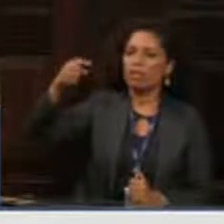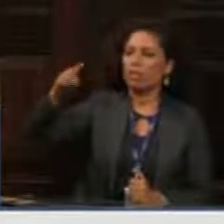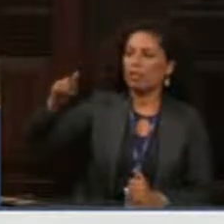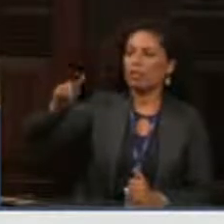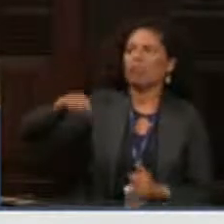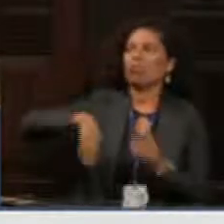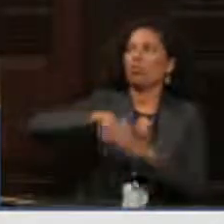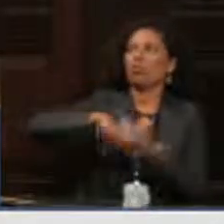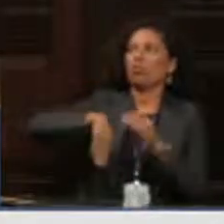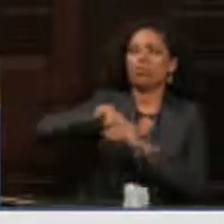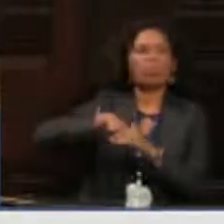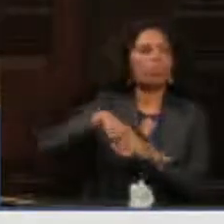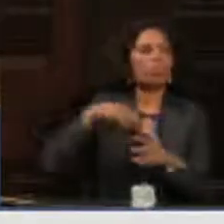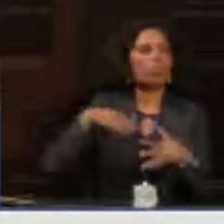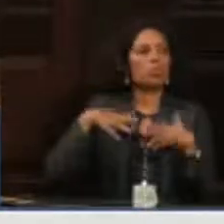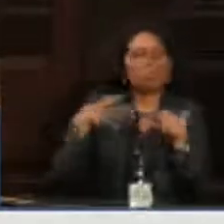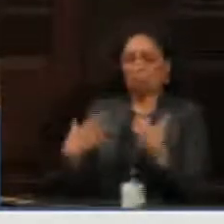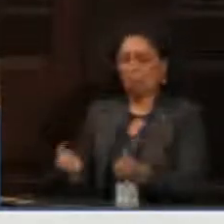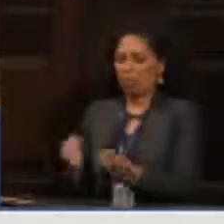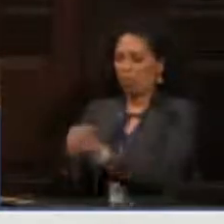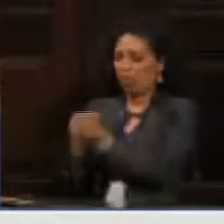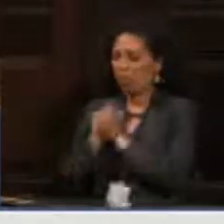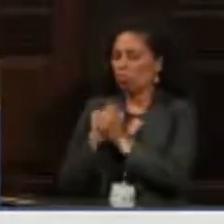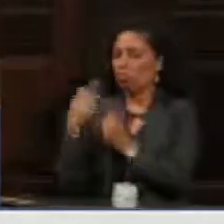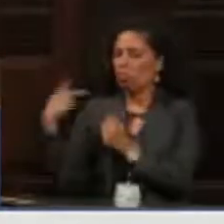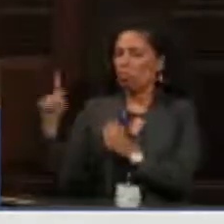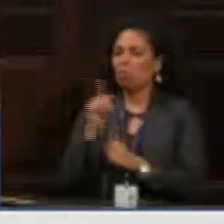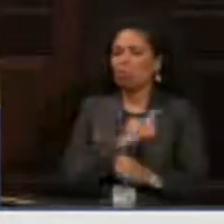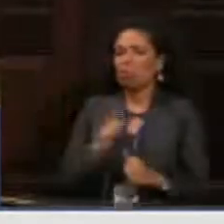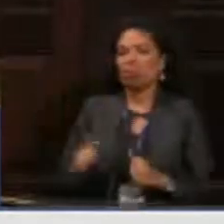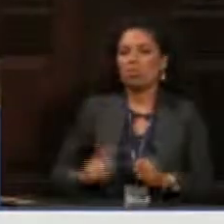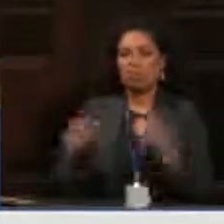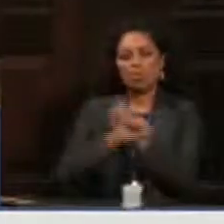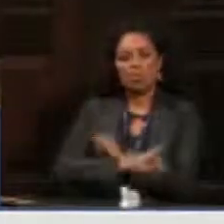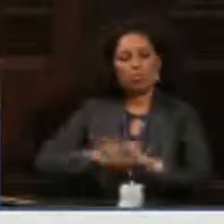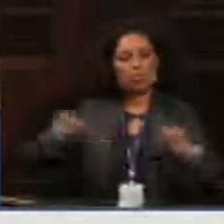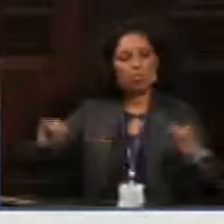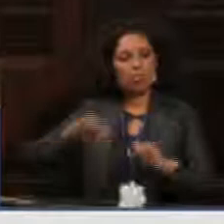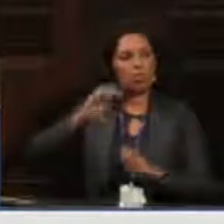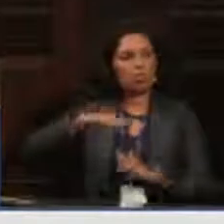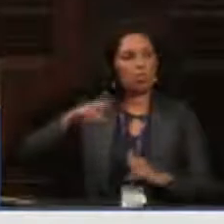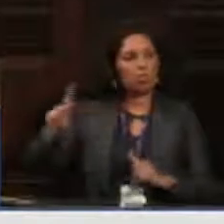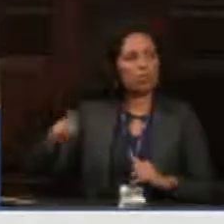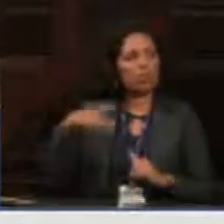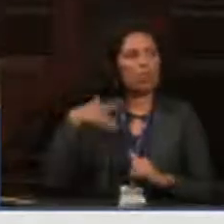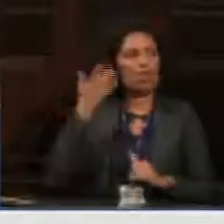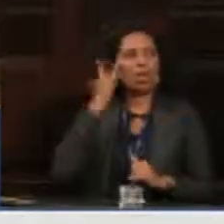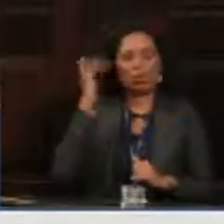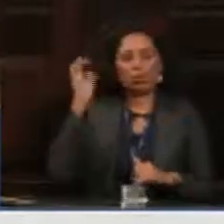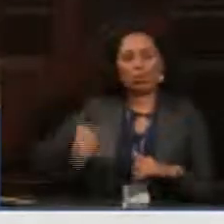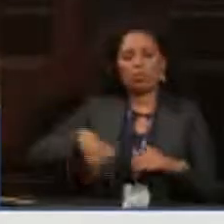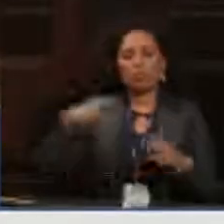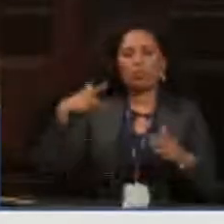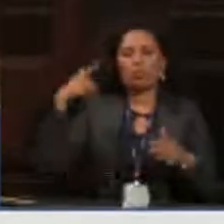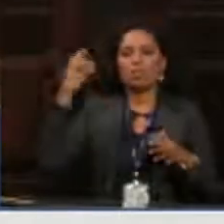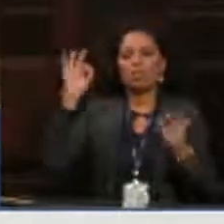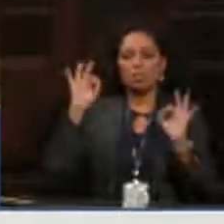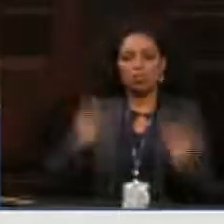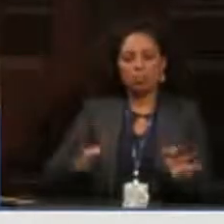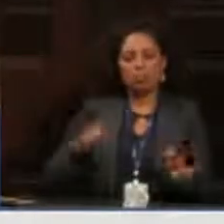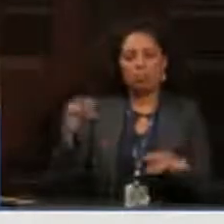governador. Já até informei aqui ao líder do governo que acho que tal medida, mais do que correta, era